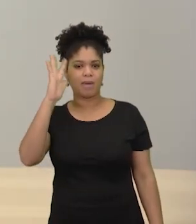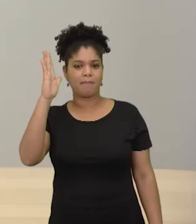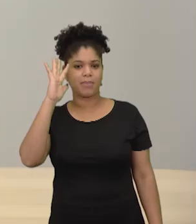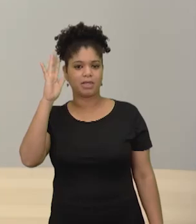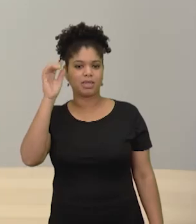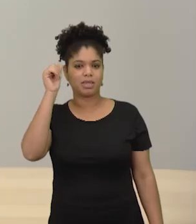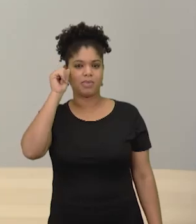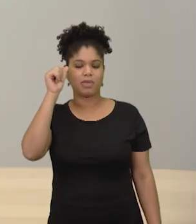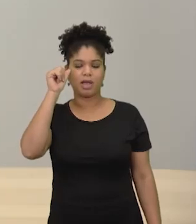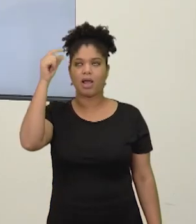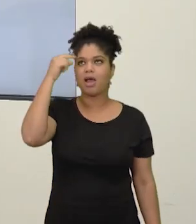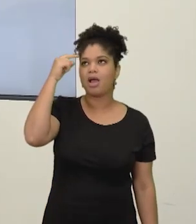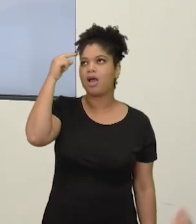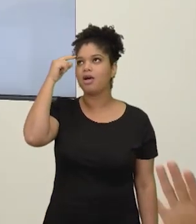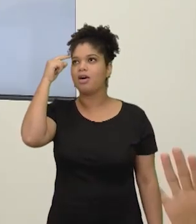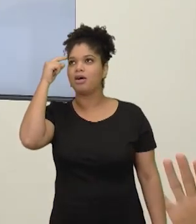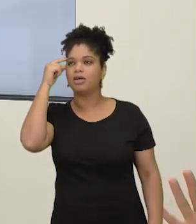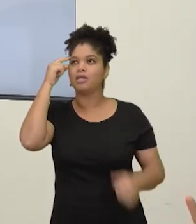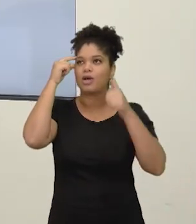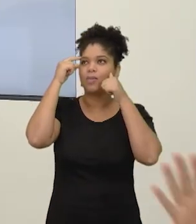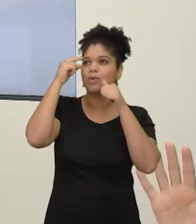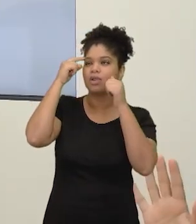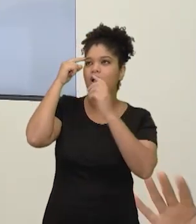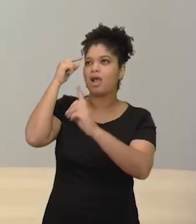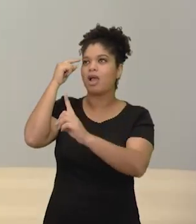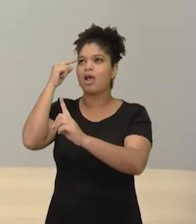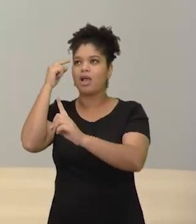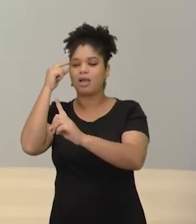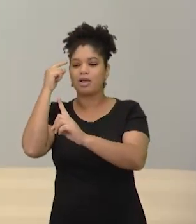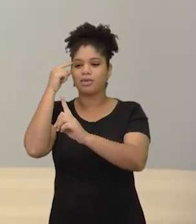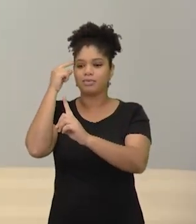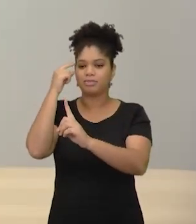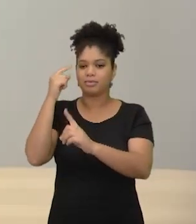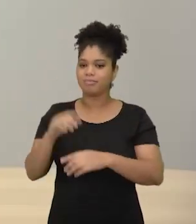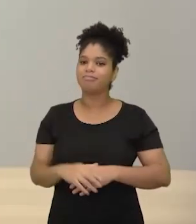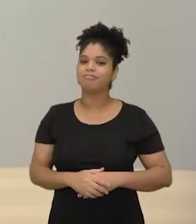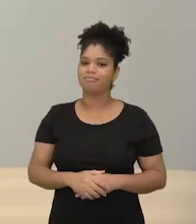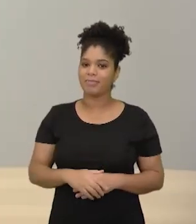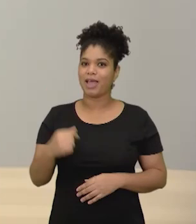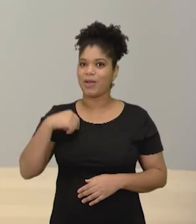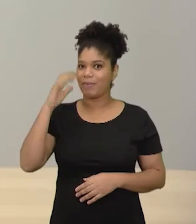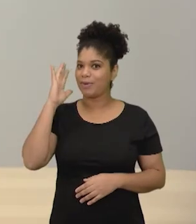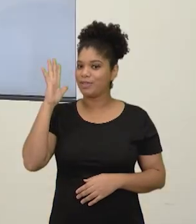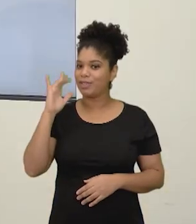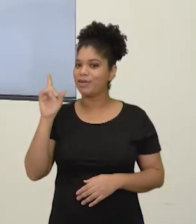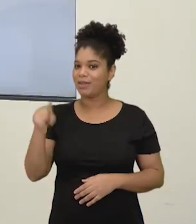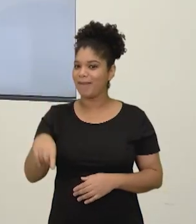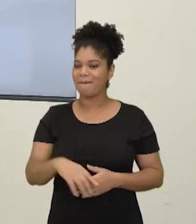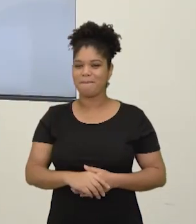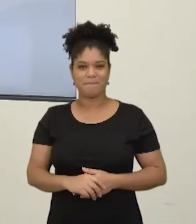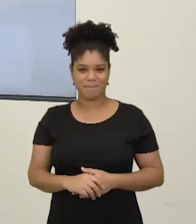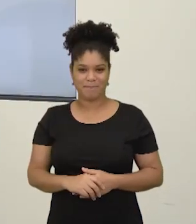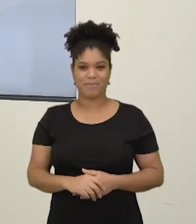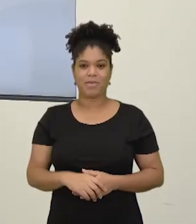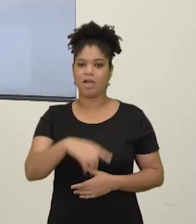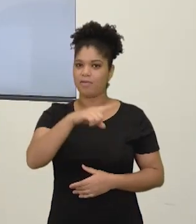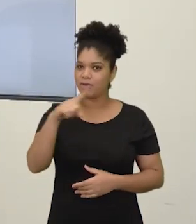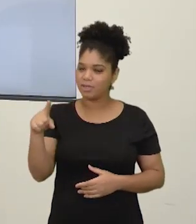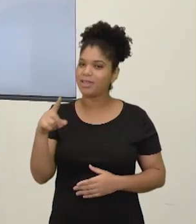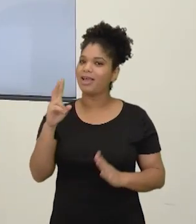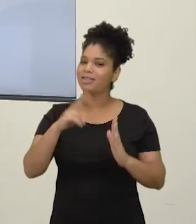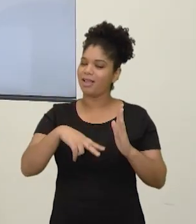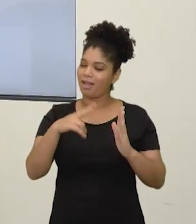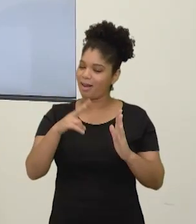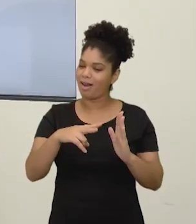nessa mulher, né? Isso, já adiantei, porque não está no texto. Vai tirar mais da cabeça. Não, eu estou imaginando aqui. Exatamente. Então, leia, por